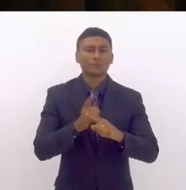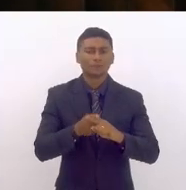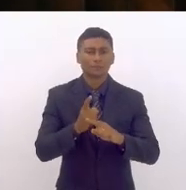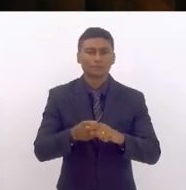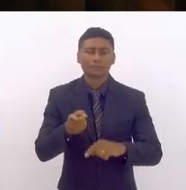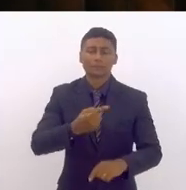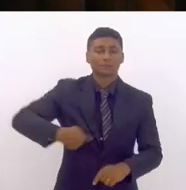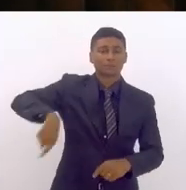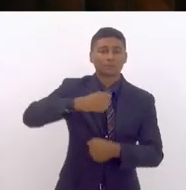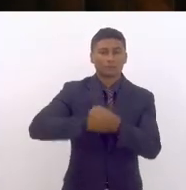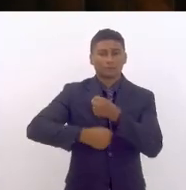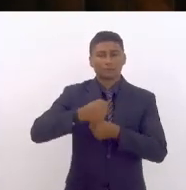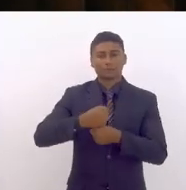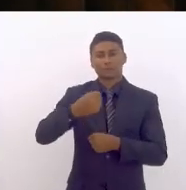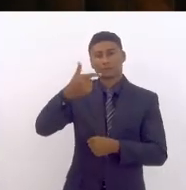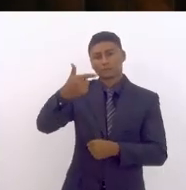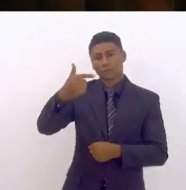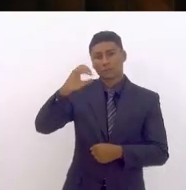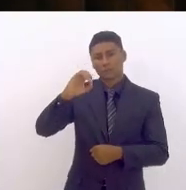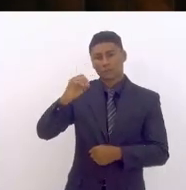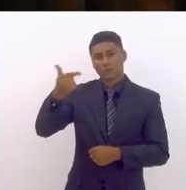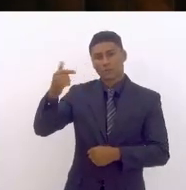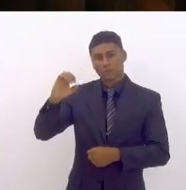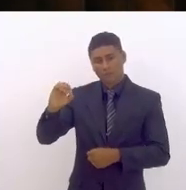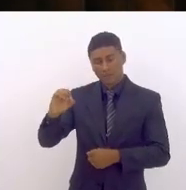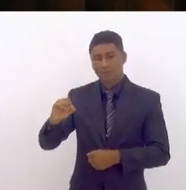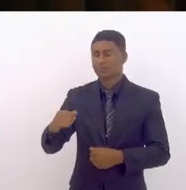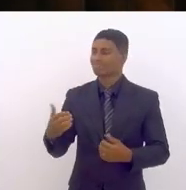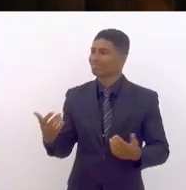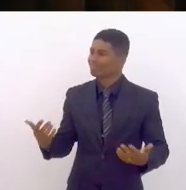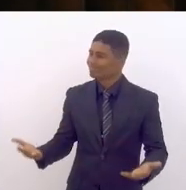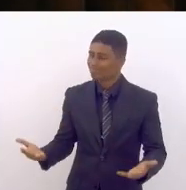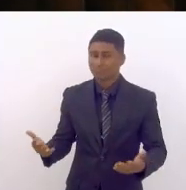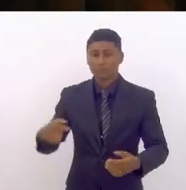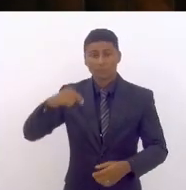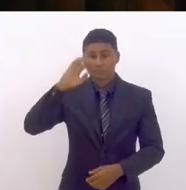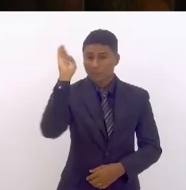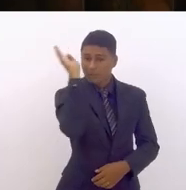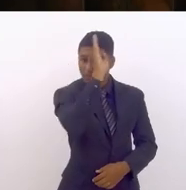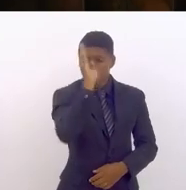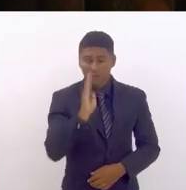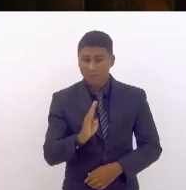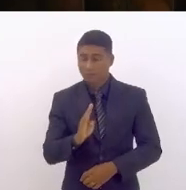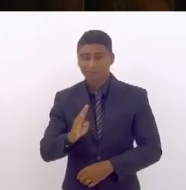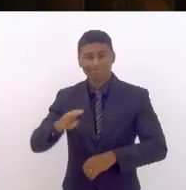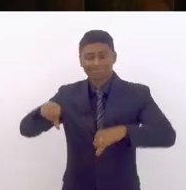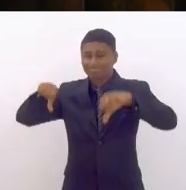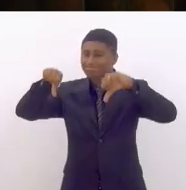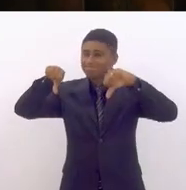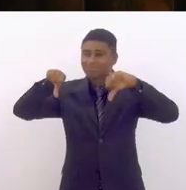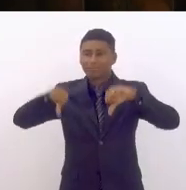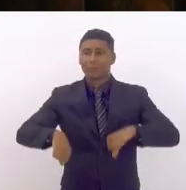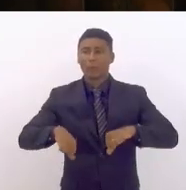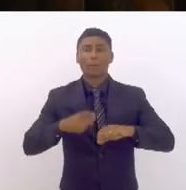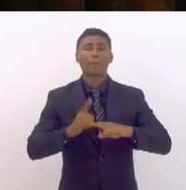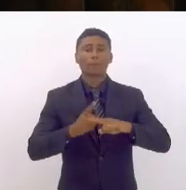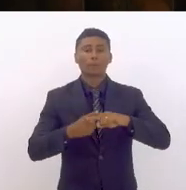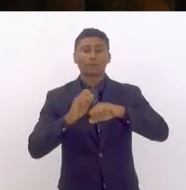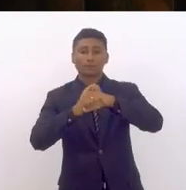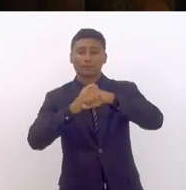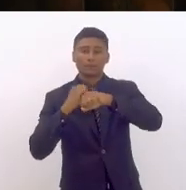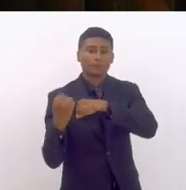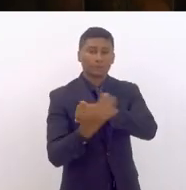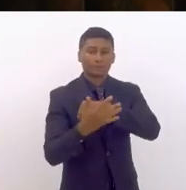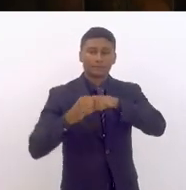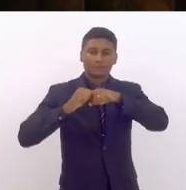vivenciamos em 2020 o pior momento do nosso país, que foi em relação à Covid, né,